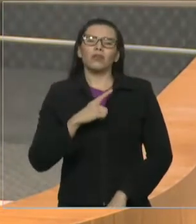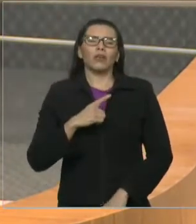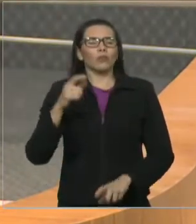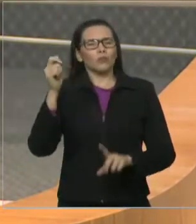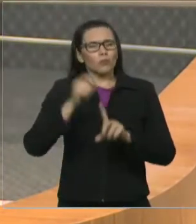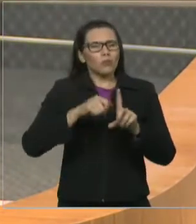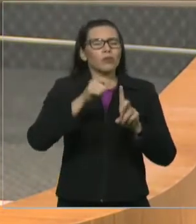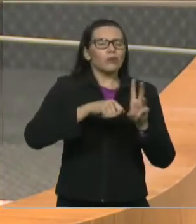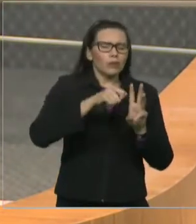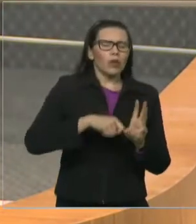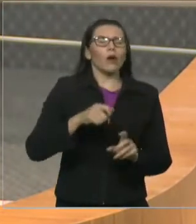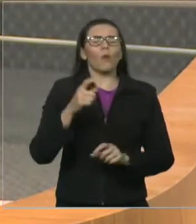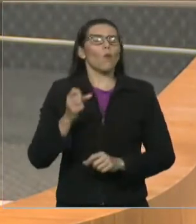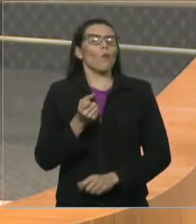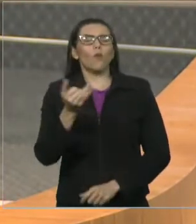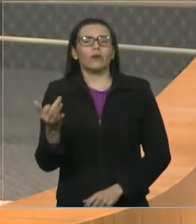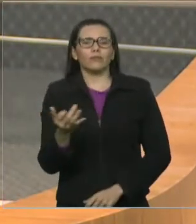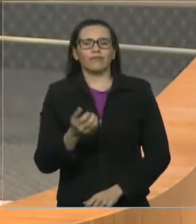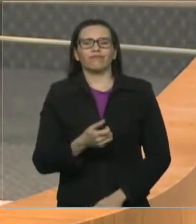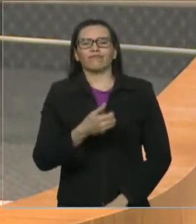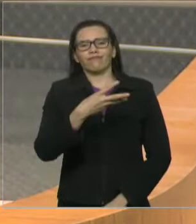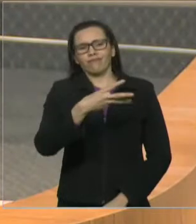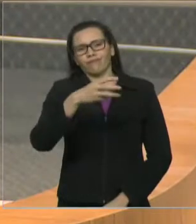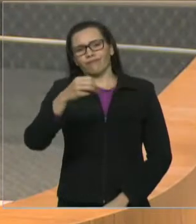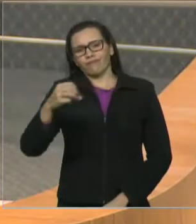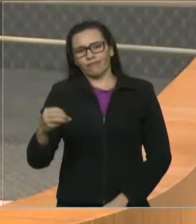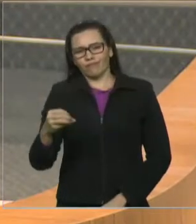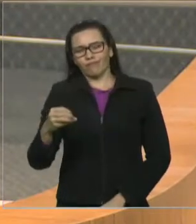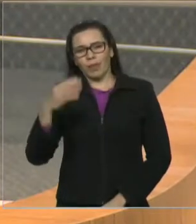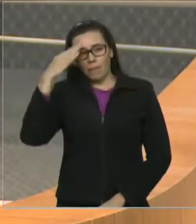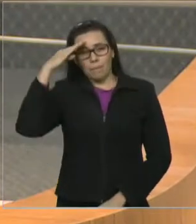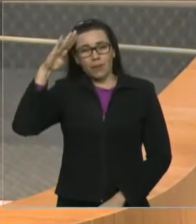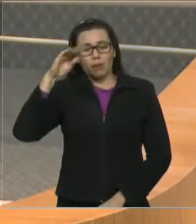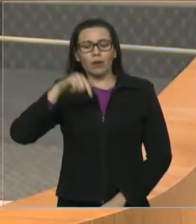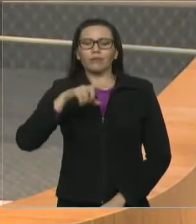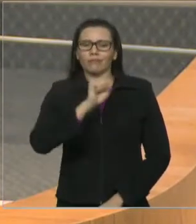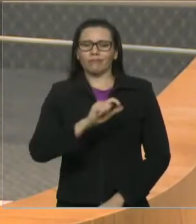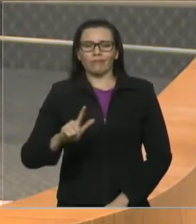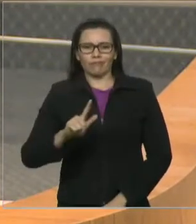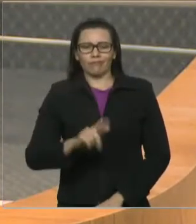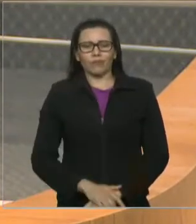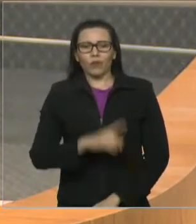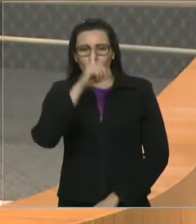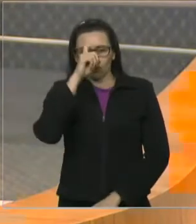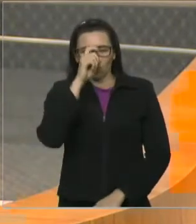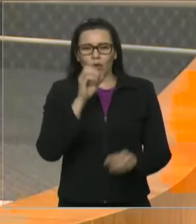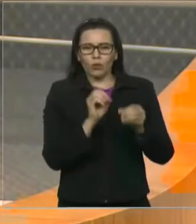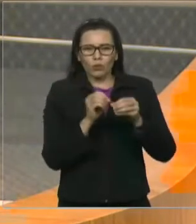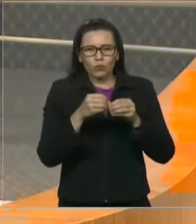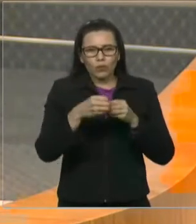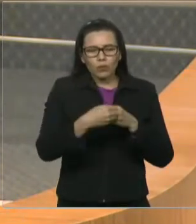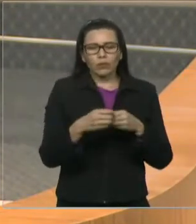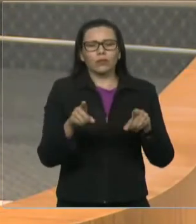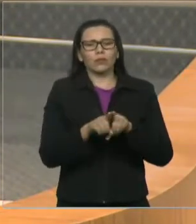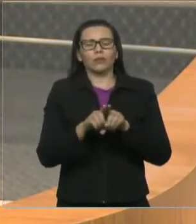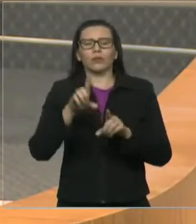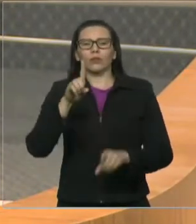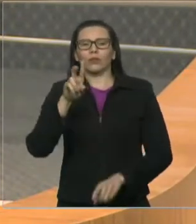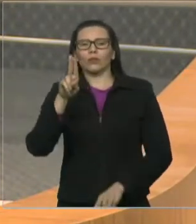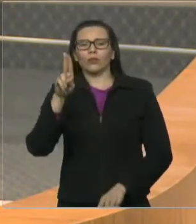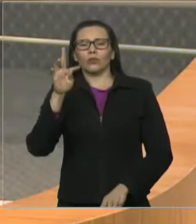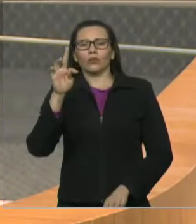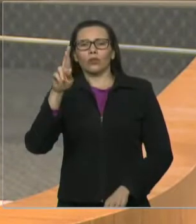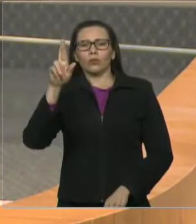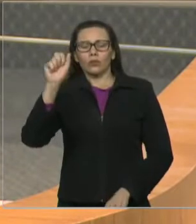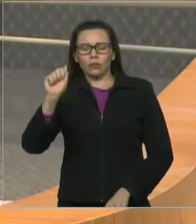são realizados aqui? Principalmente em São Luís, no Hospital do Câncer, no Hospital Dutra, no Hospital Aldenor Abelo, no